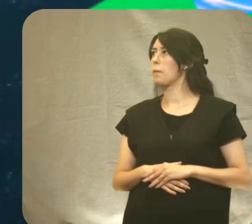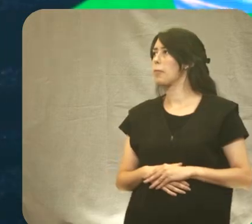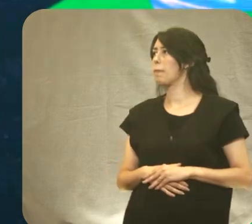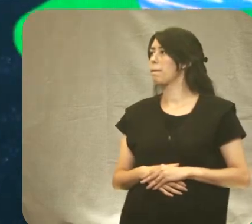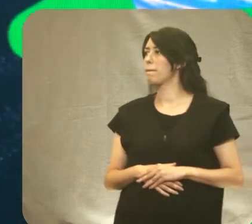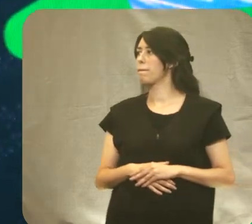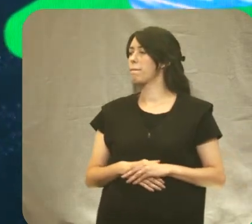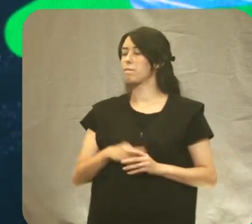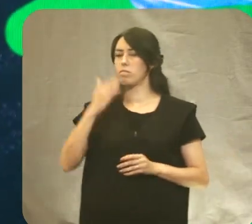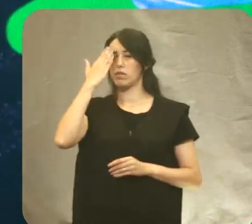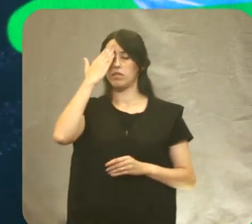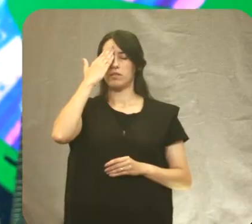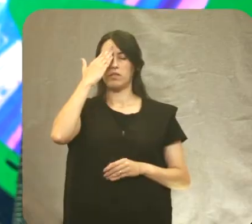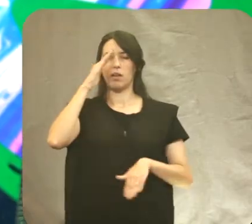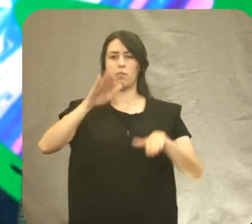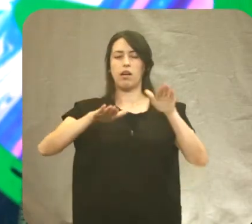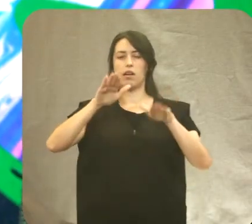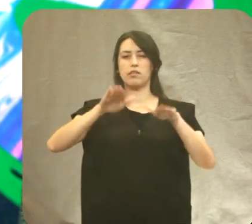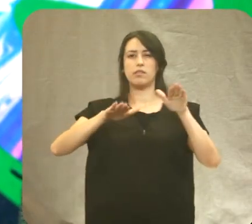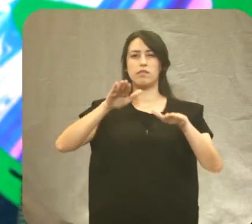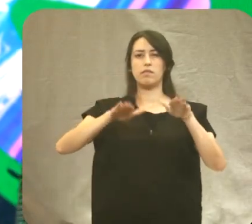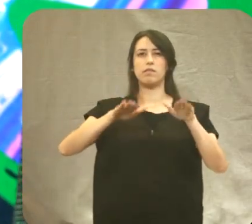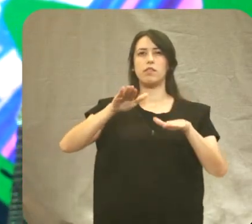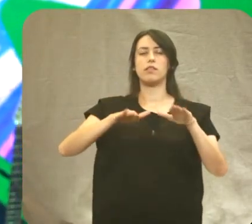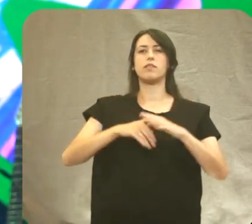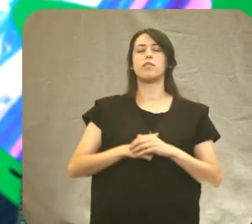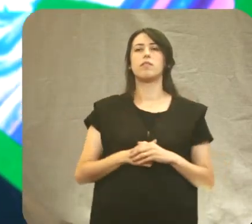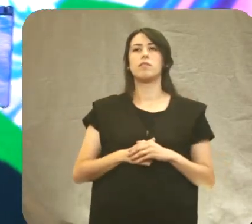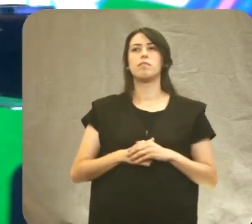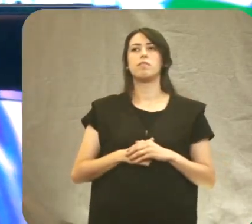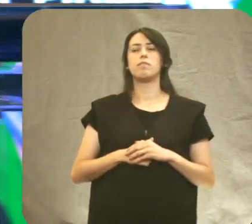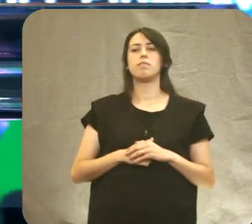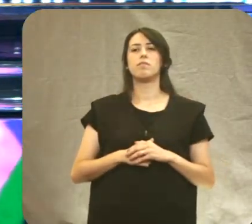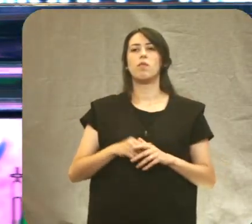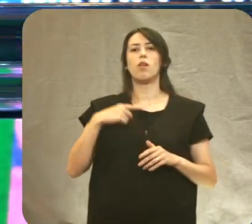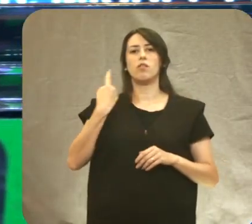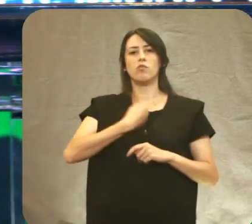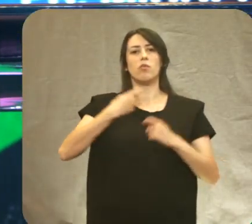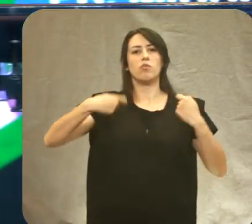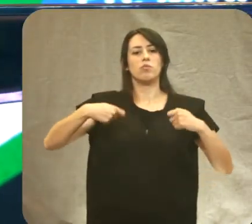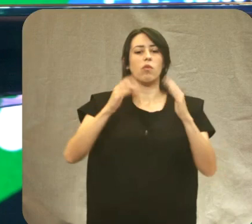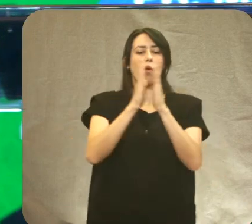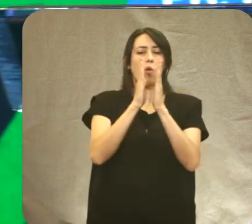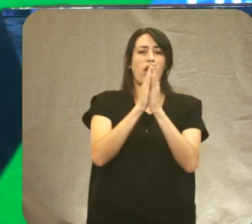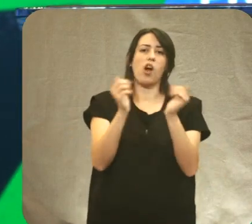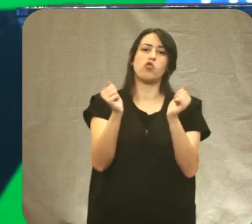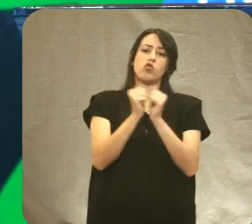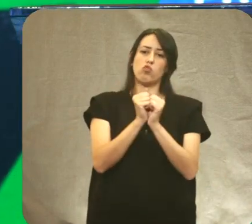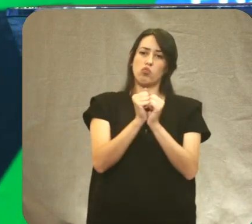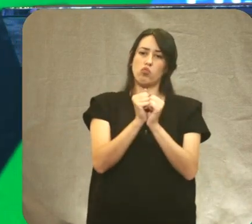Sabe onde a gente encontra a unidade na igreja? Quando a gente começa a orar junto.